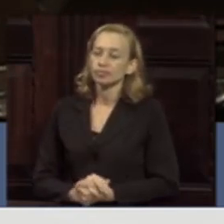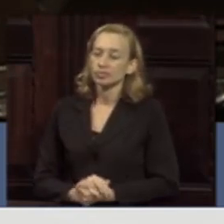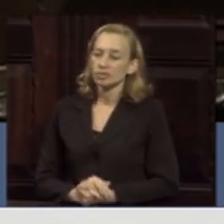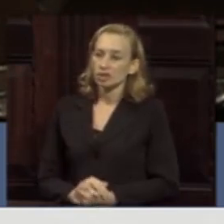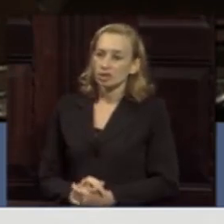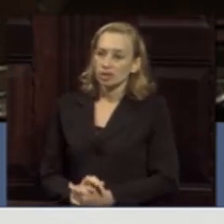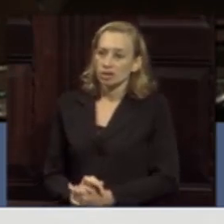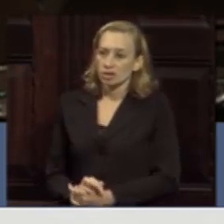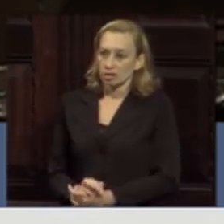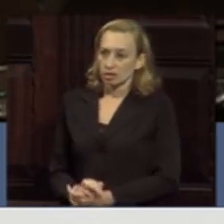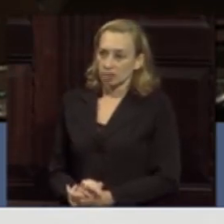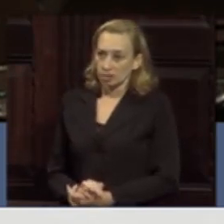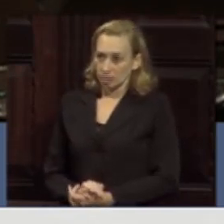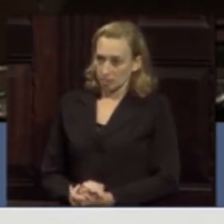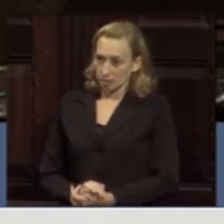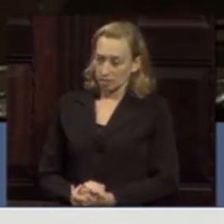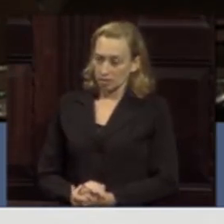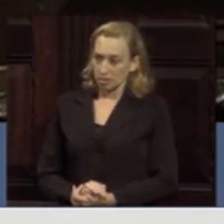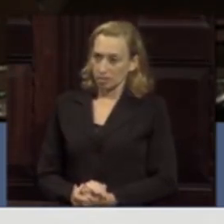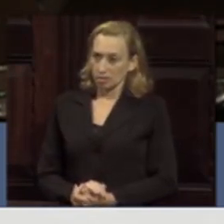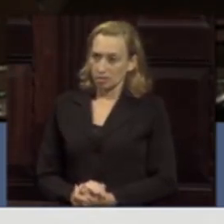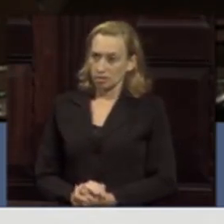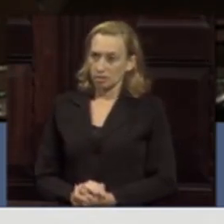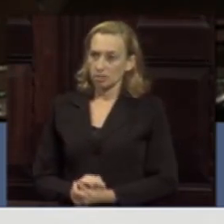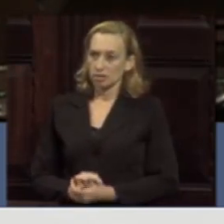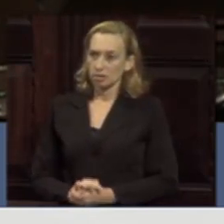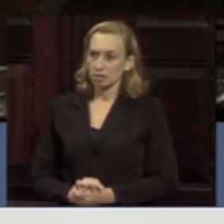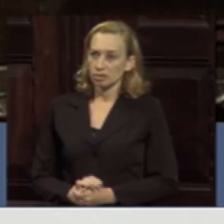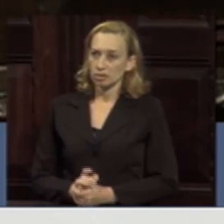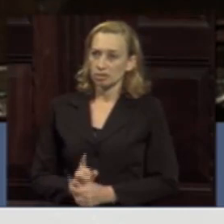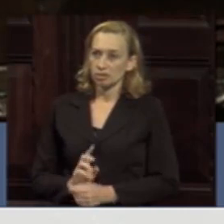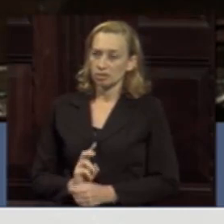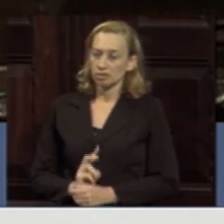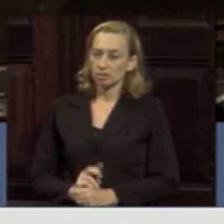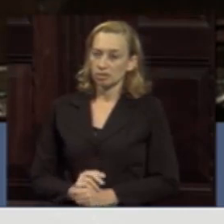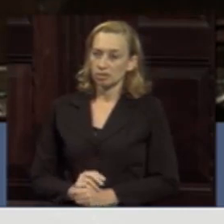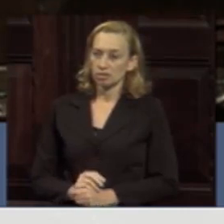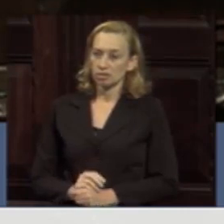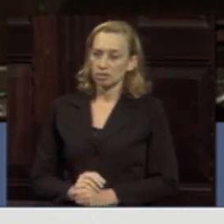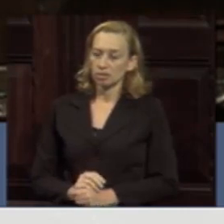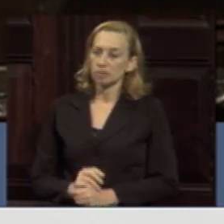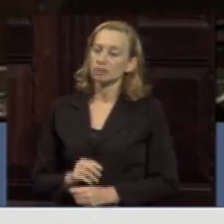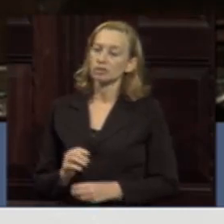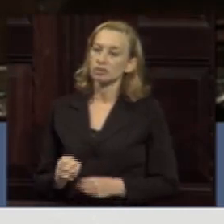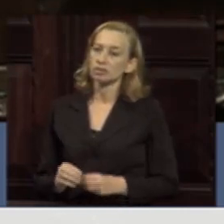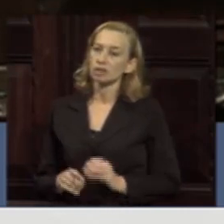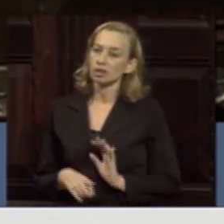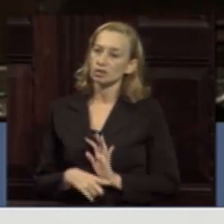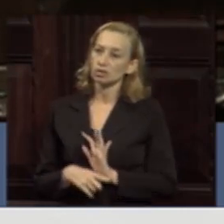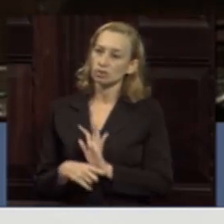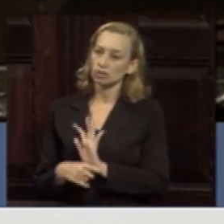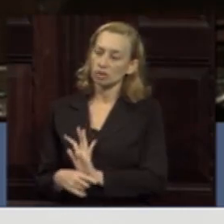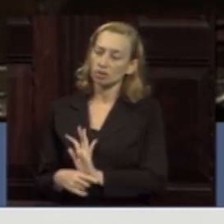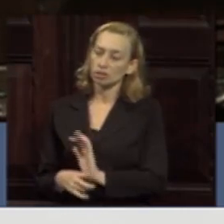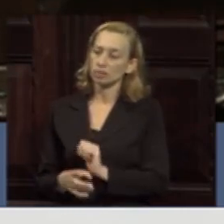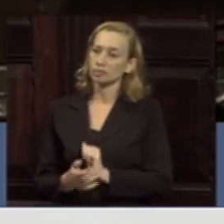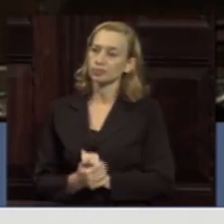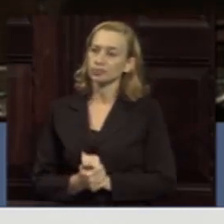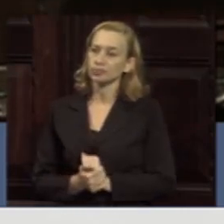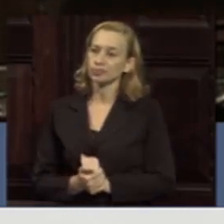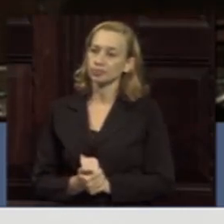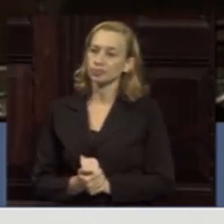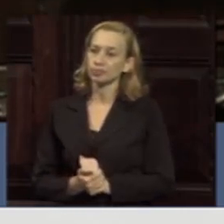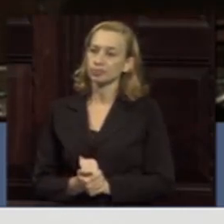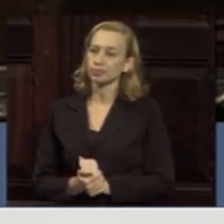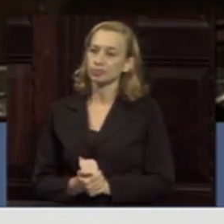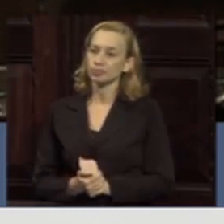em condições extremamente adversas permanecem lutando com muita dignidade em defesa dos seus familiares e que,